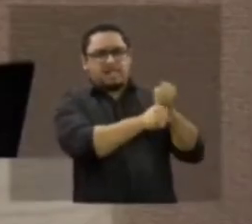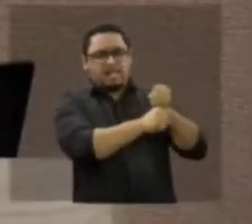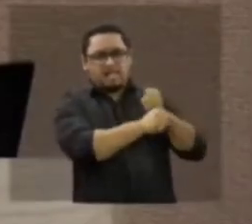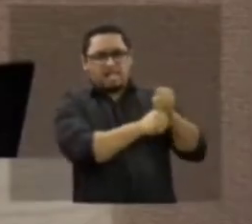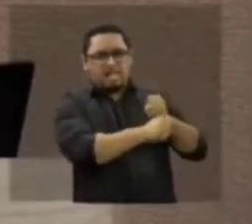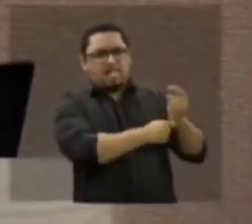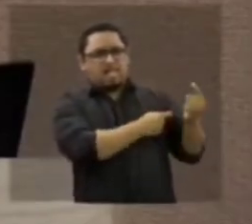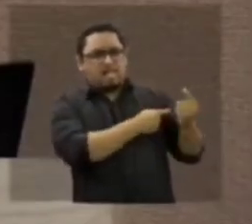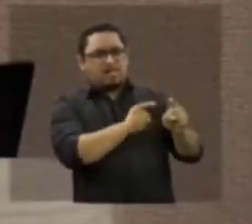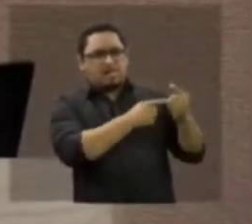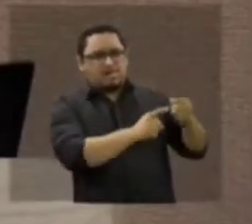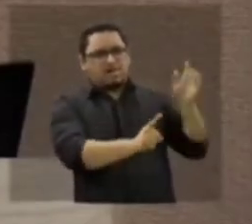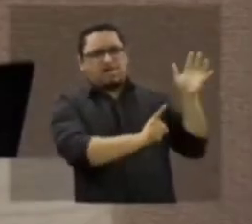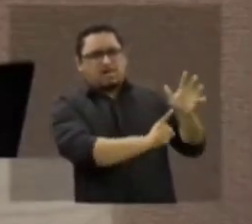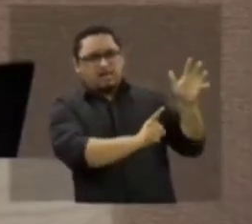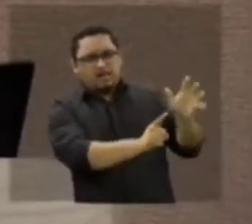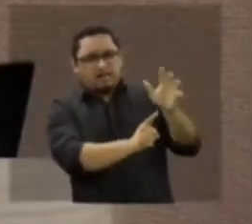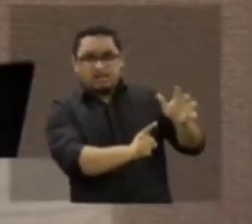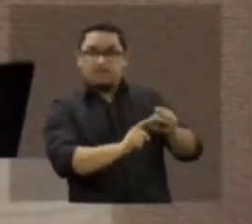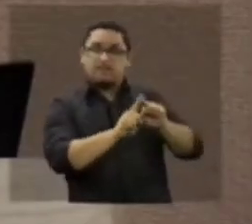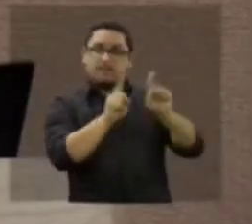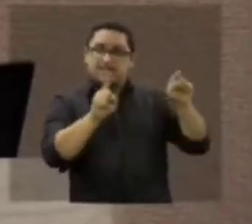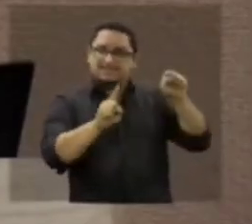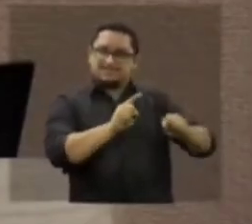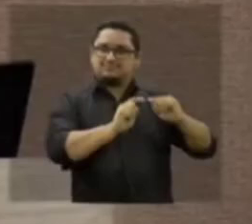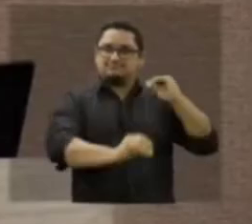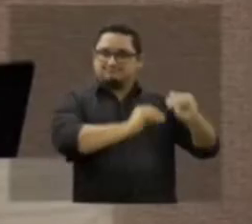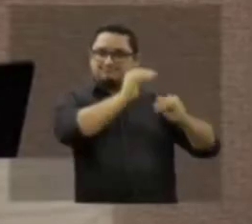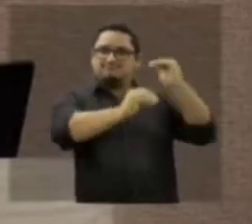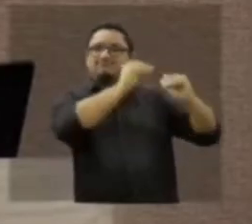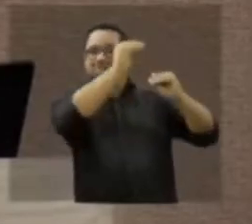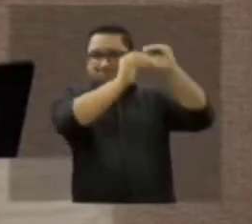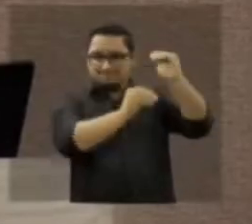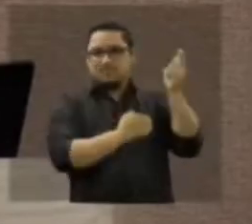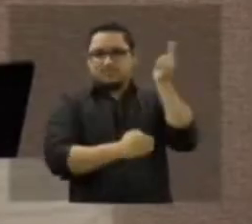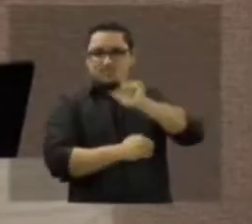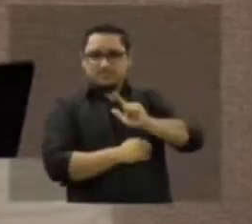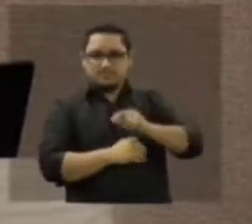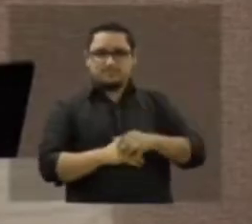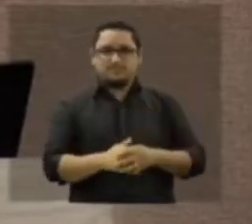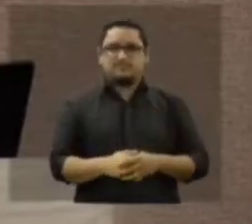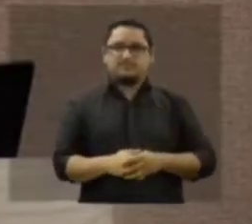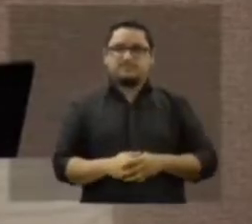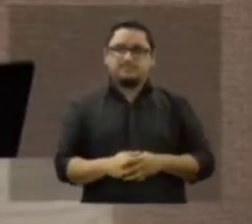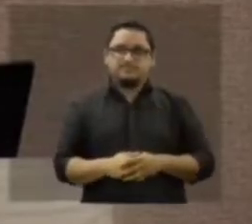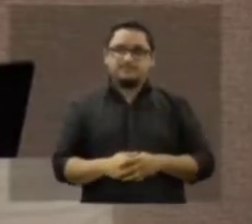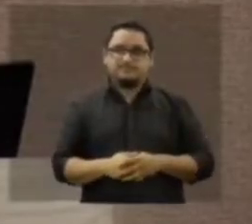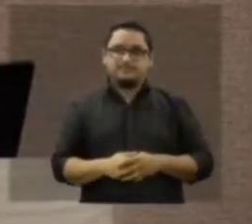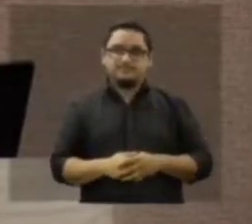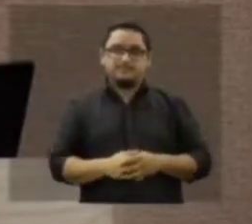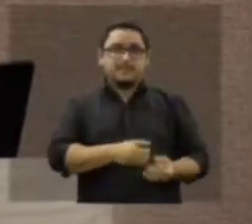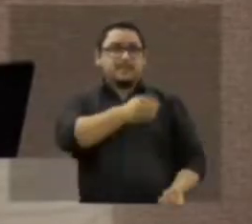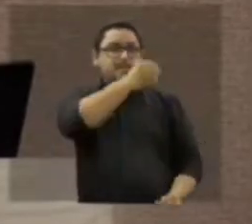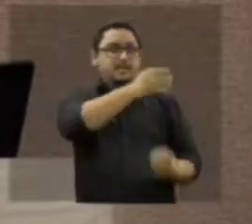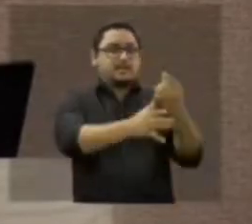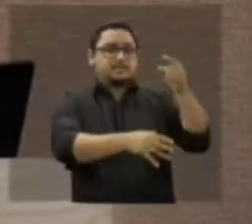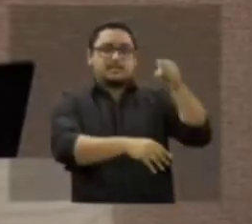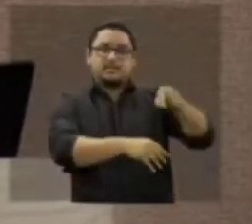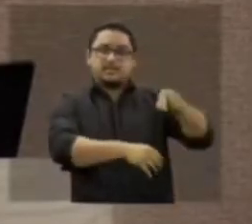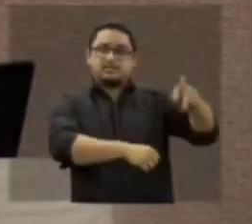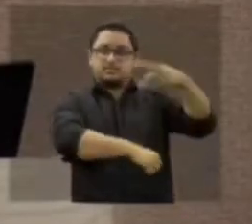determinação de uma nação que prosperou diante de todas as adversidades a criação de Israel em